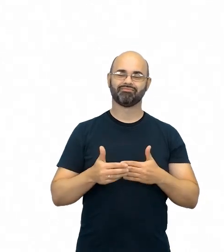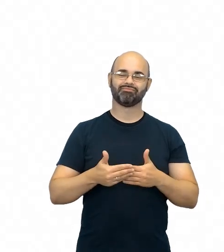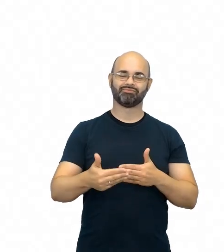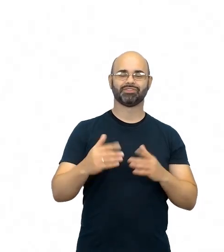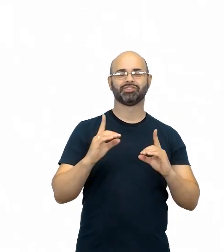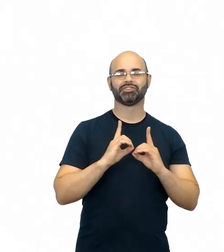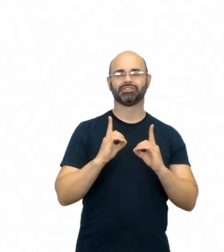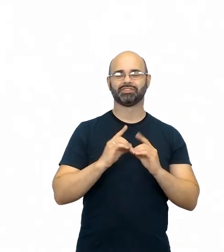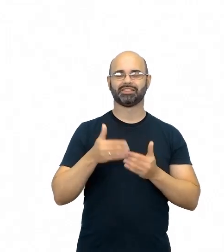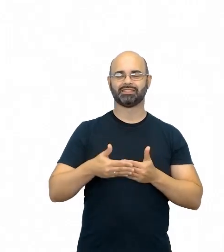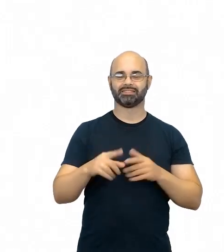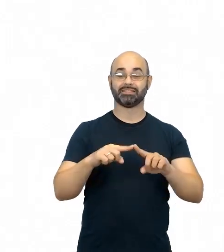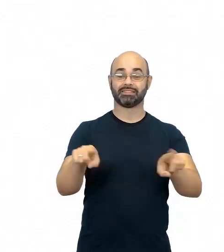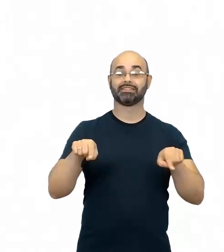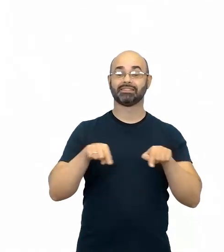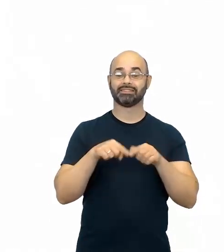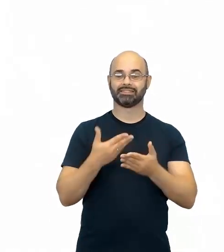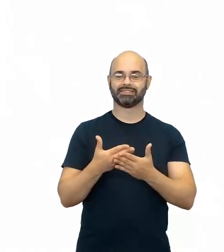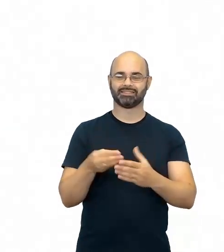didático lá na sala de aula.